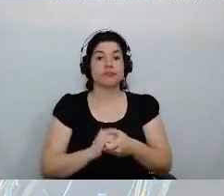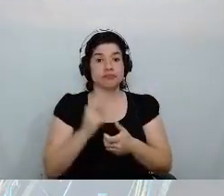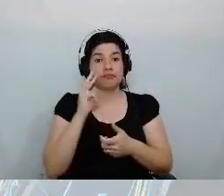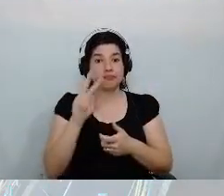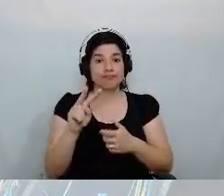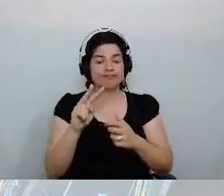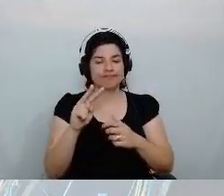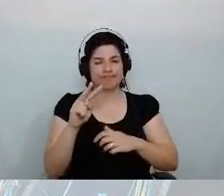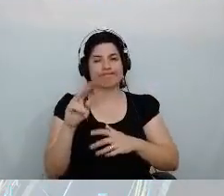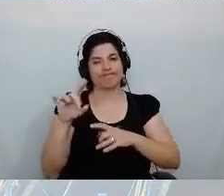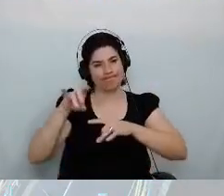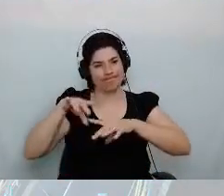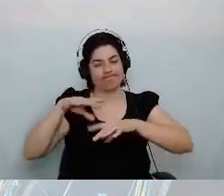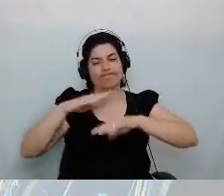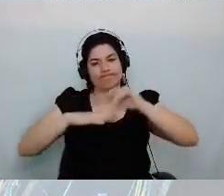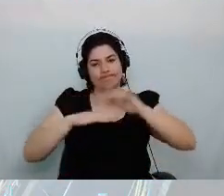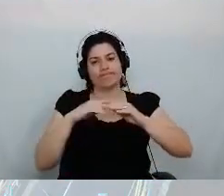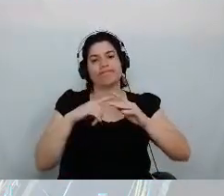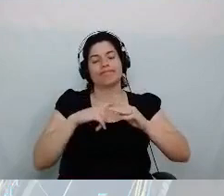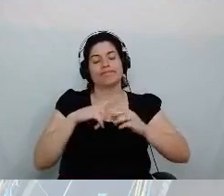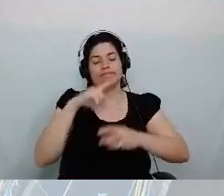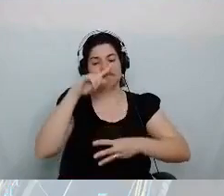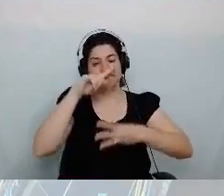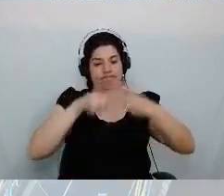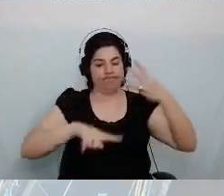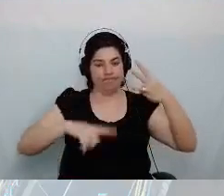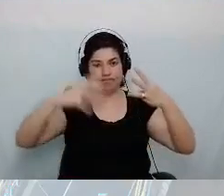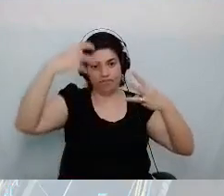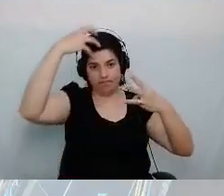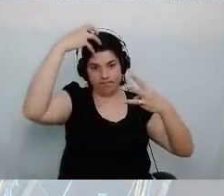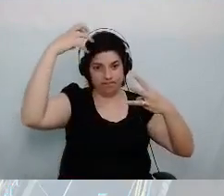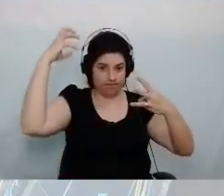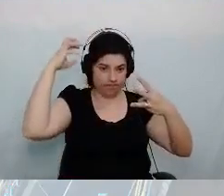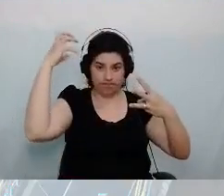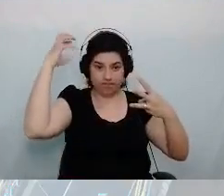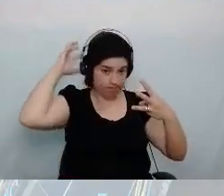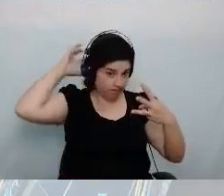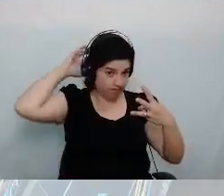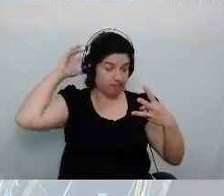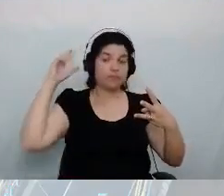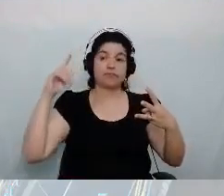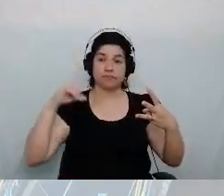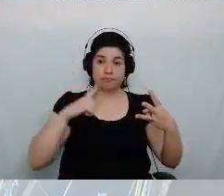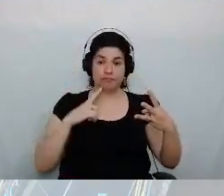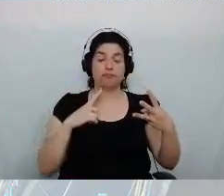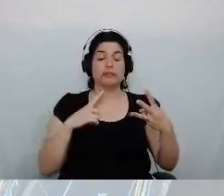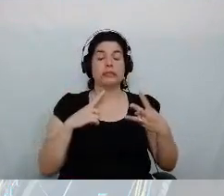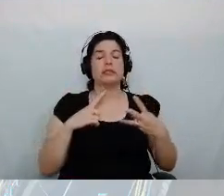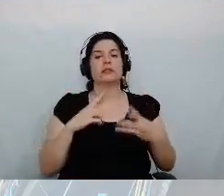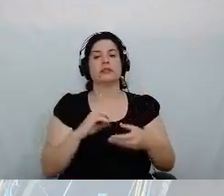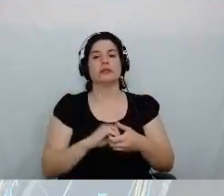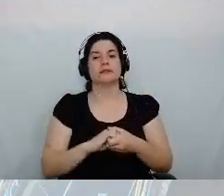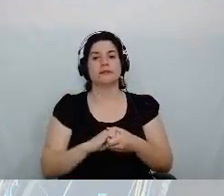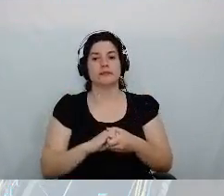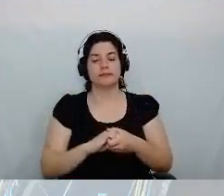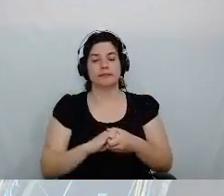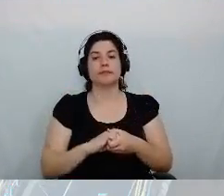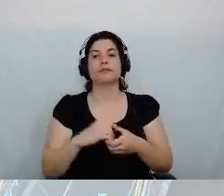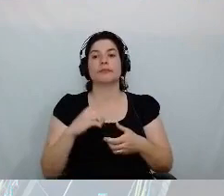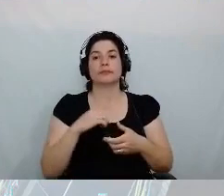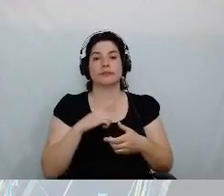técnica. Cérebro humano é dividido em basicamente 3 partes, tá bom? Vamos pensar em macroseções. Sistema